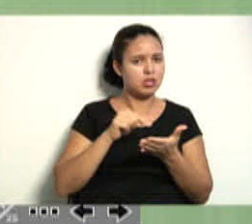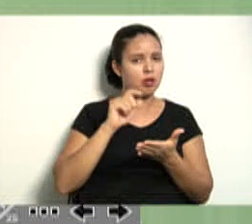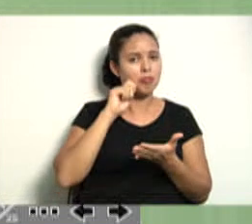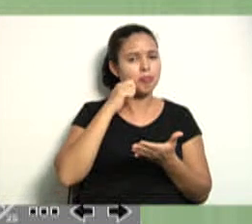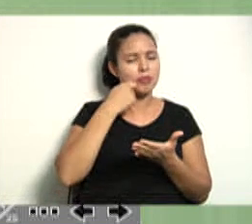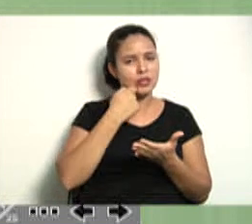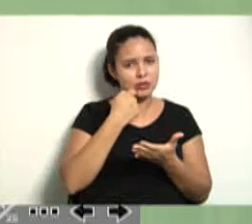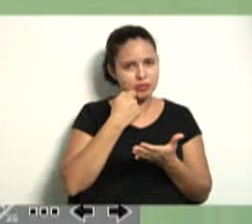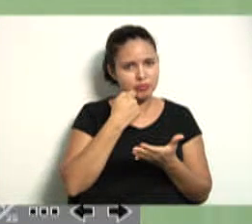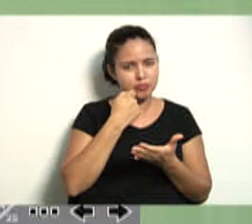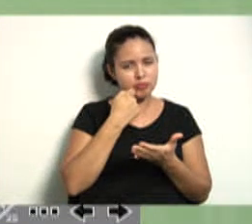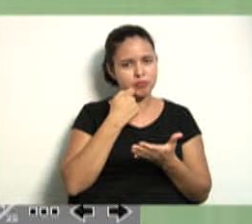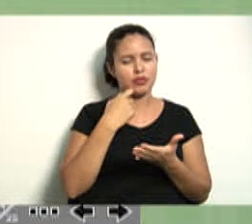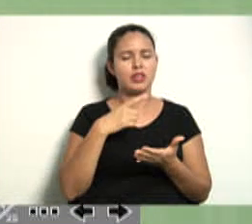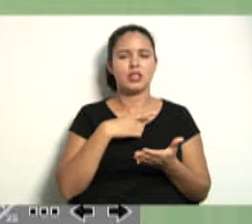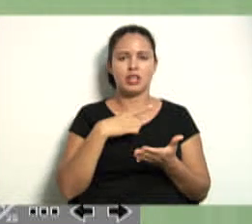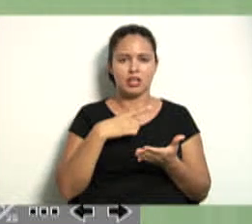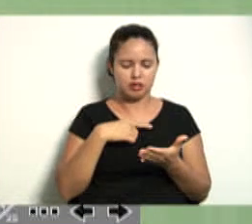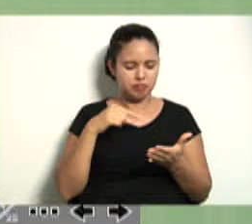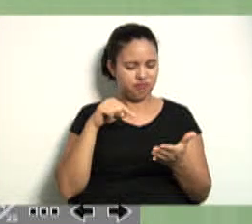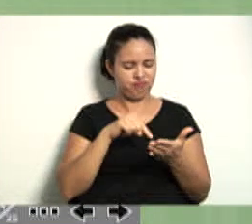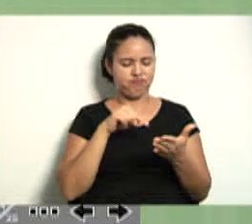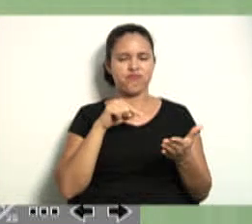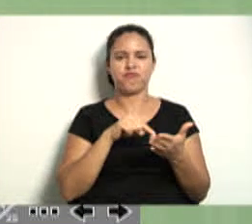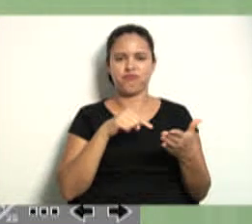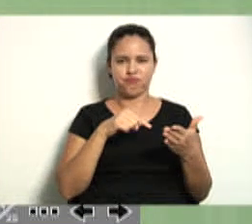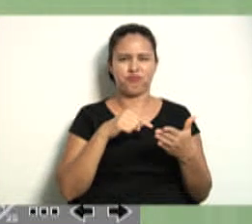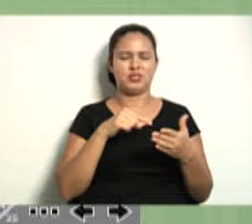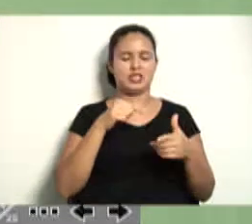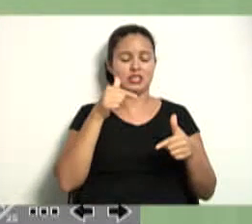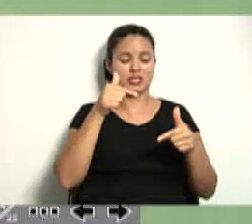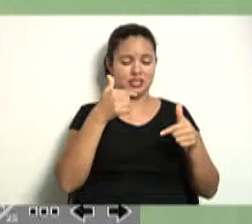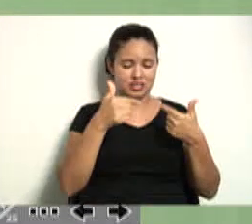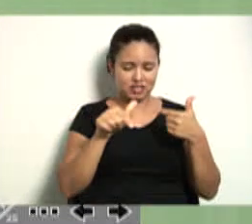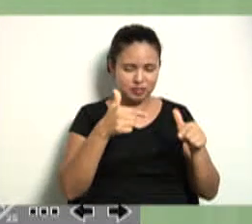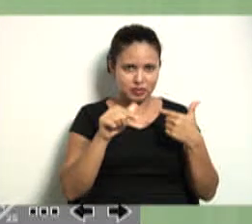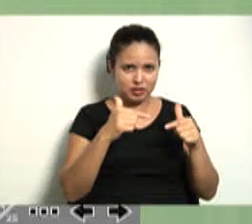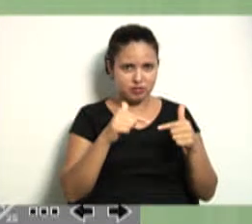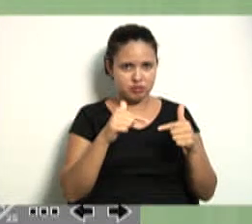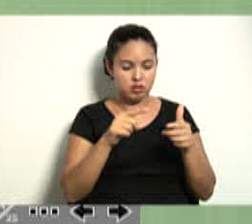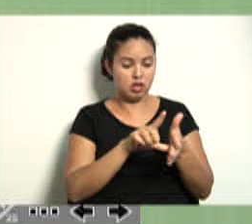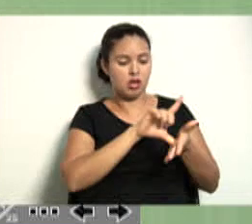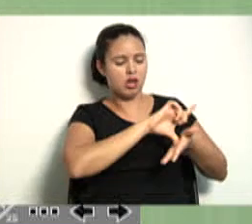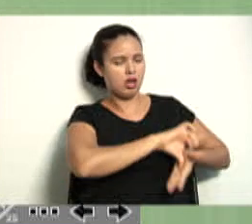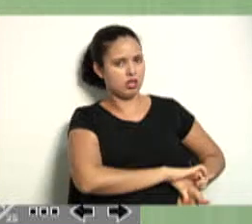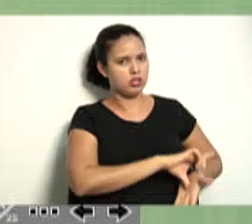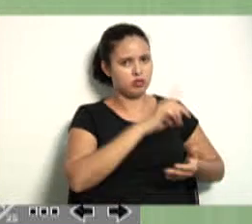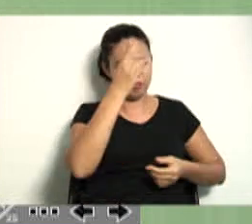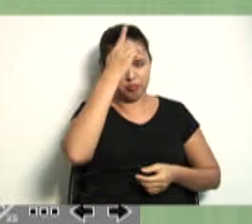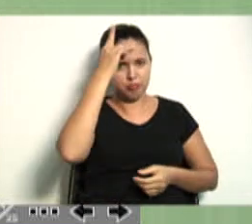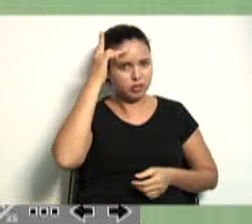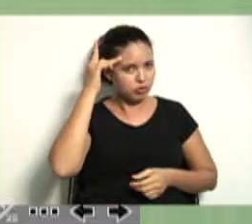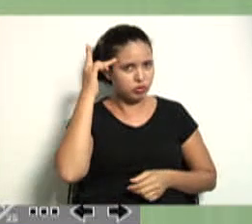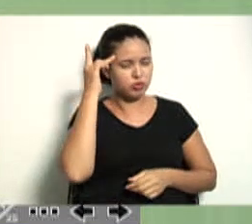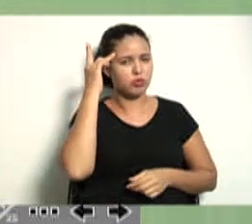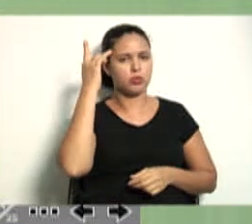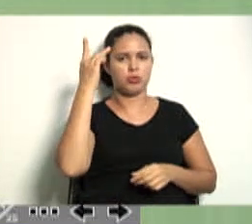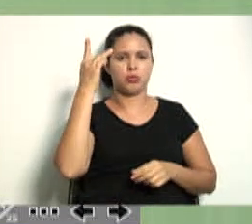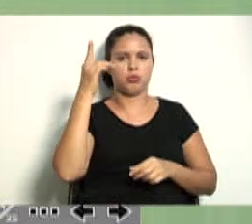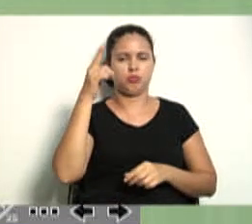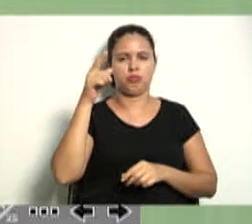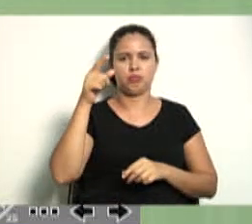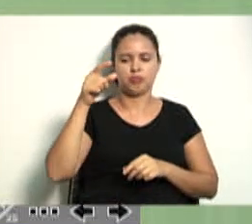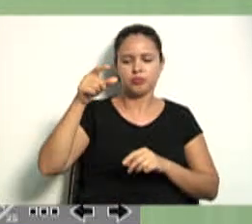do pão, há muito trabalho. Para que exista o pão, foi preciso que alguém arasse a terra,